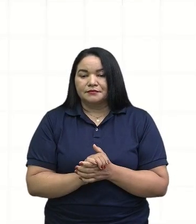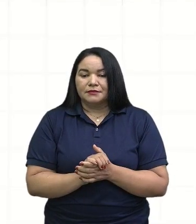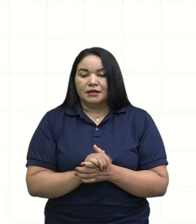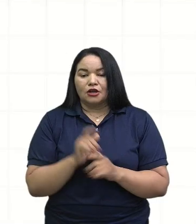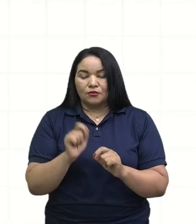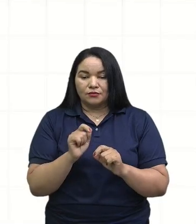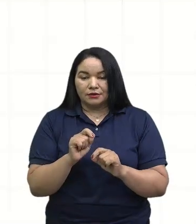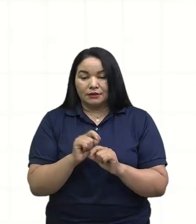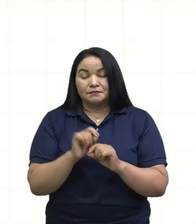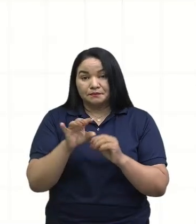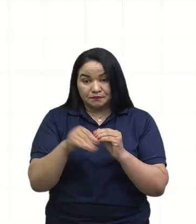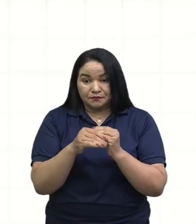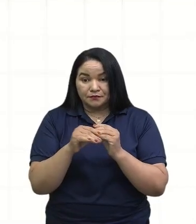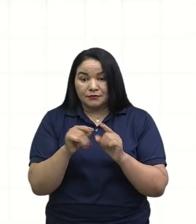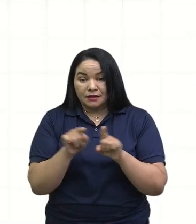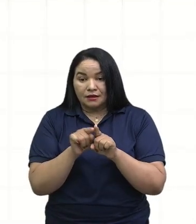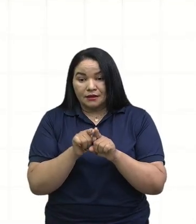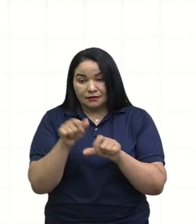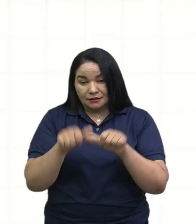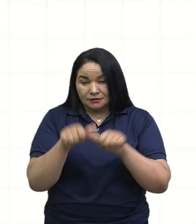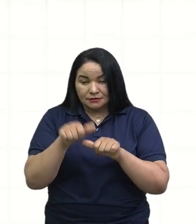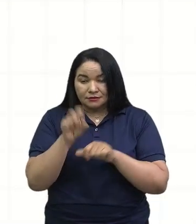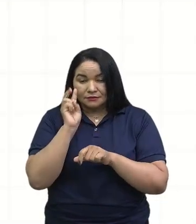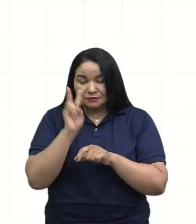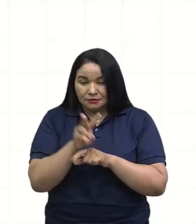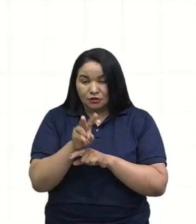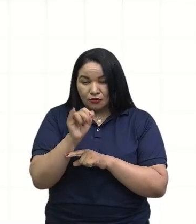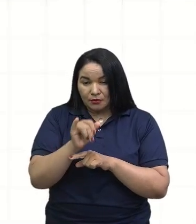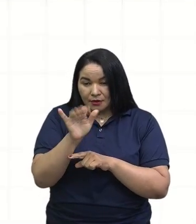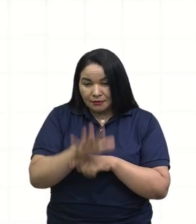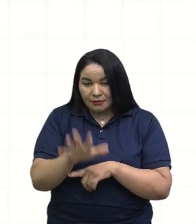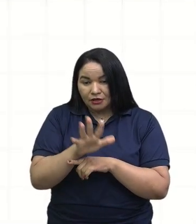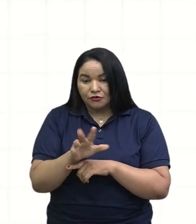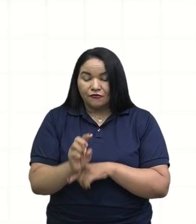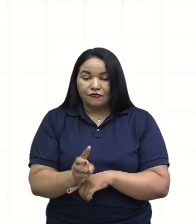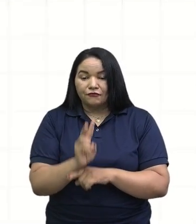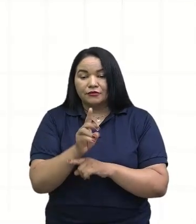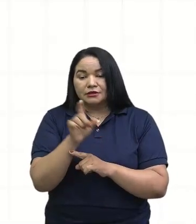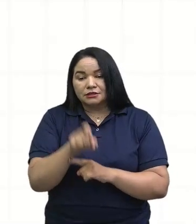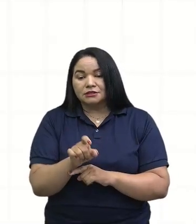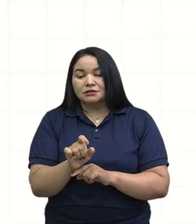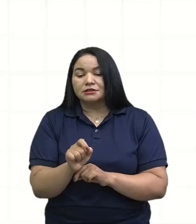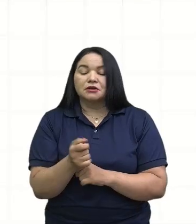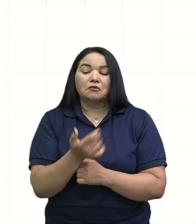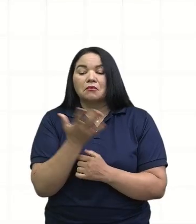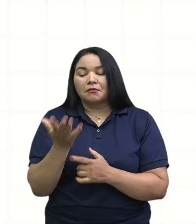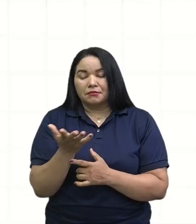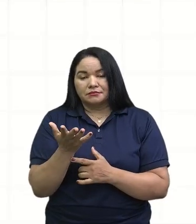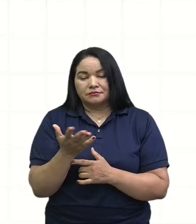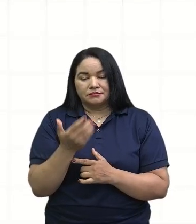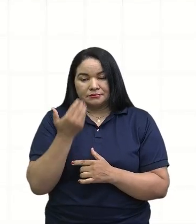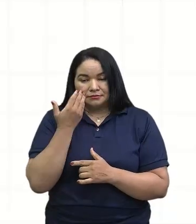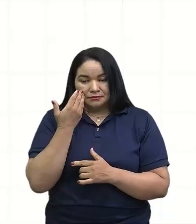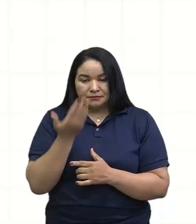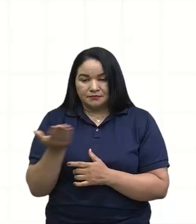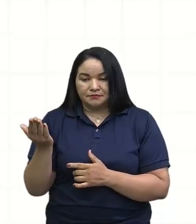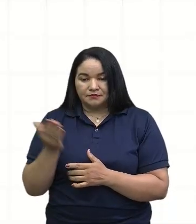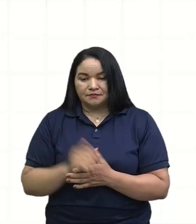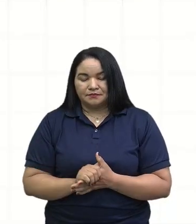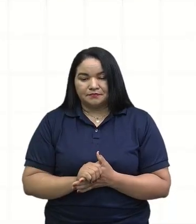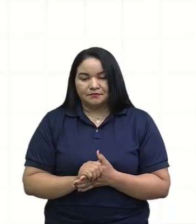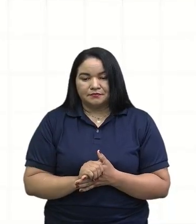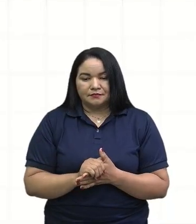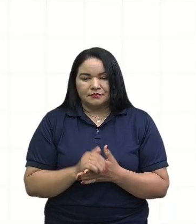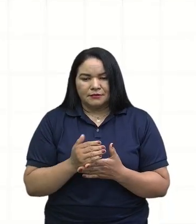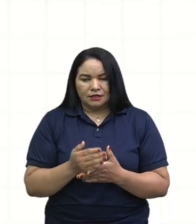suplementares e analisando a imagem a seguir, o valor de x é igual a... Bom, quando falou para você